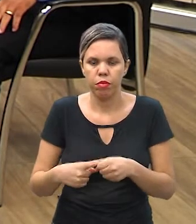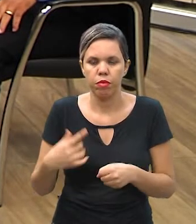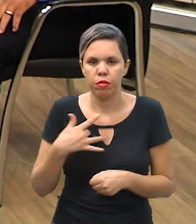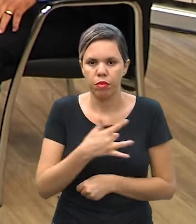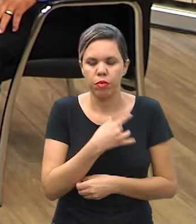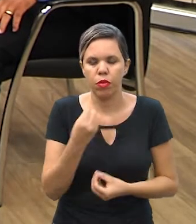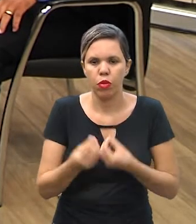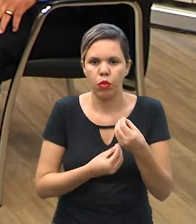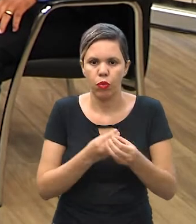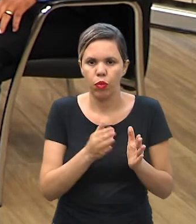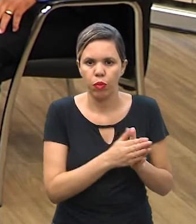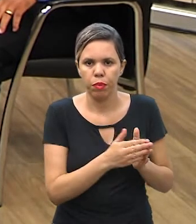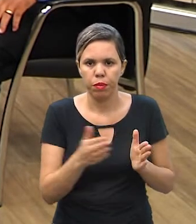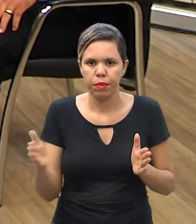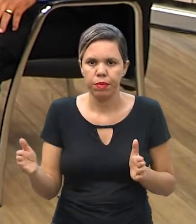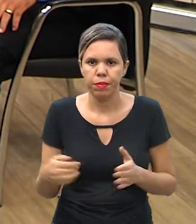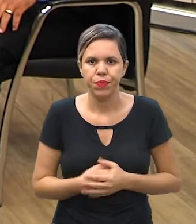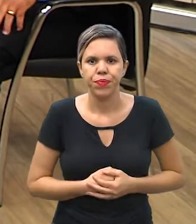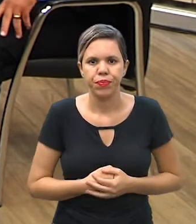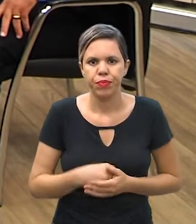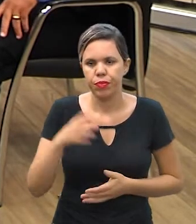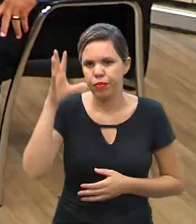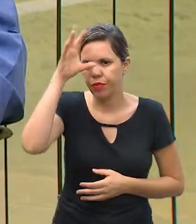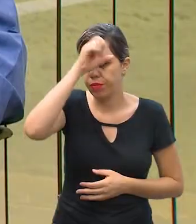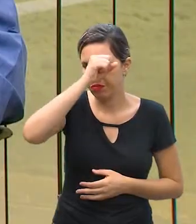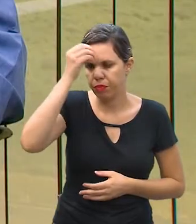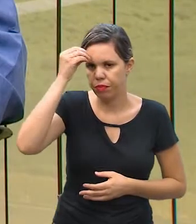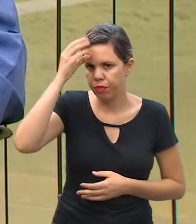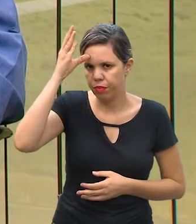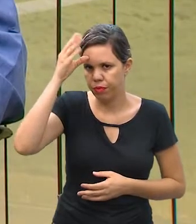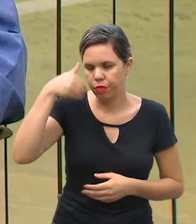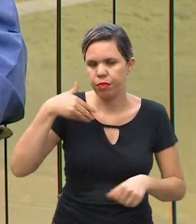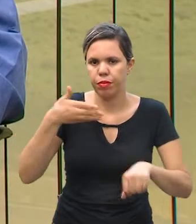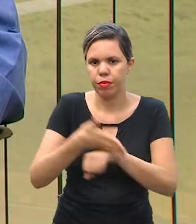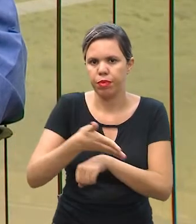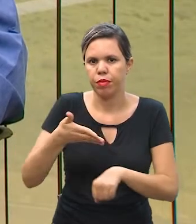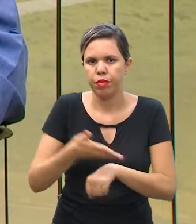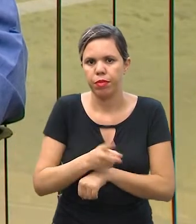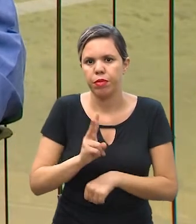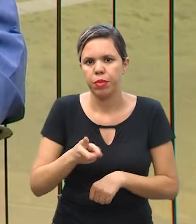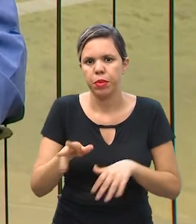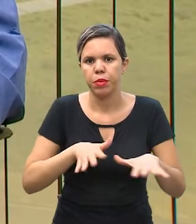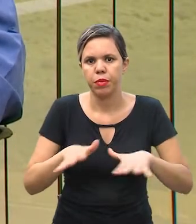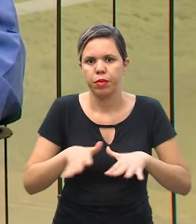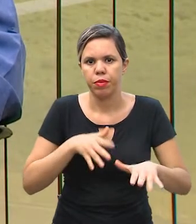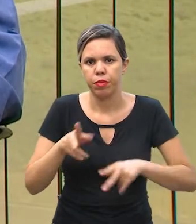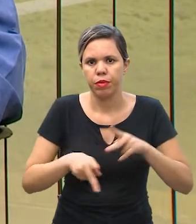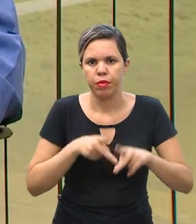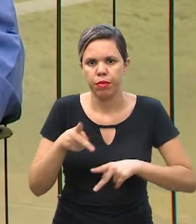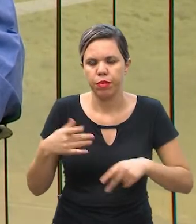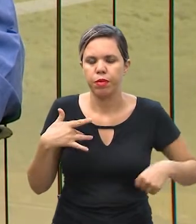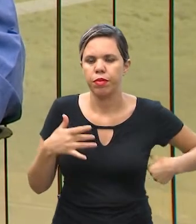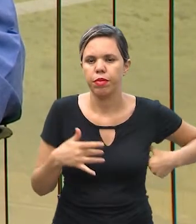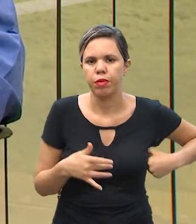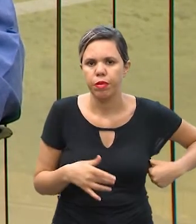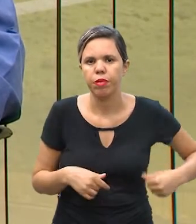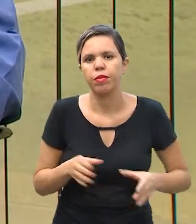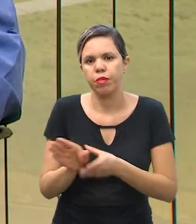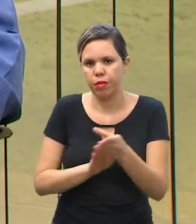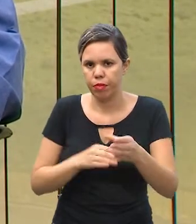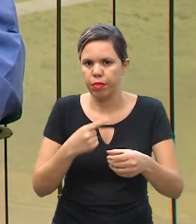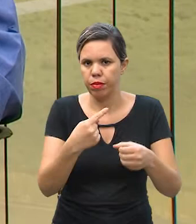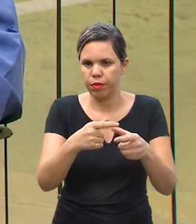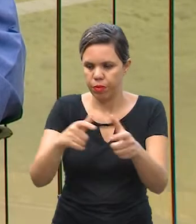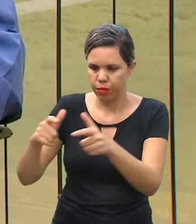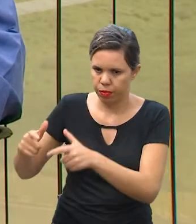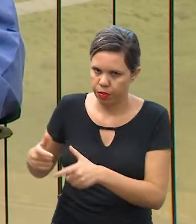de Saúde, como é que foi esse período? Foi um aprendizado muito grande, eu participei sempre dos movimentos populares de saúde, né, nos